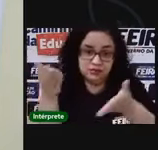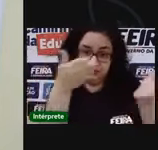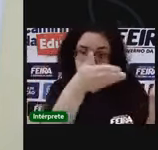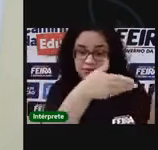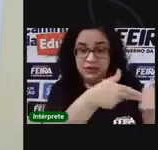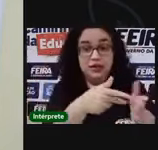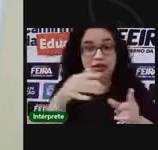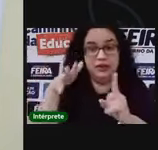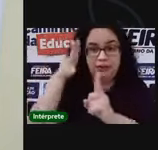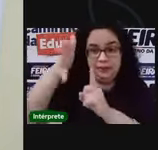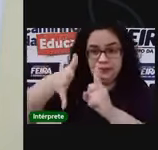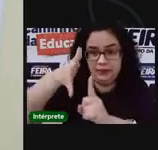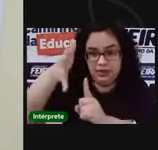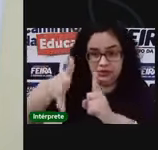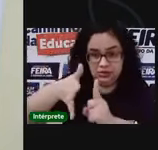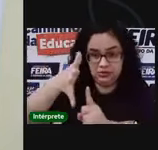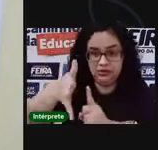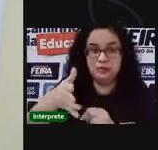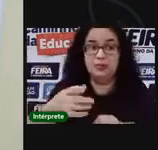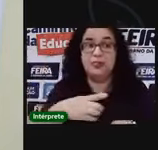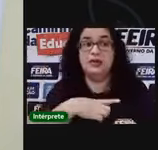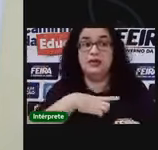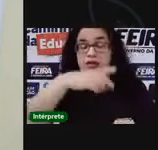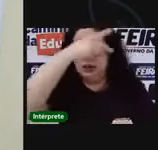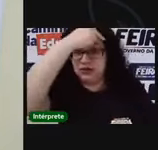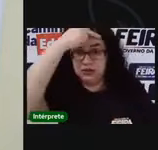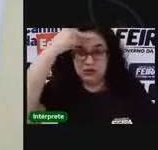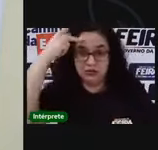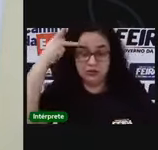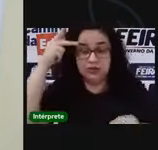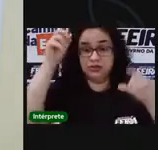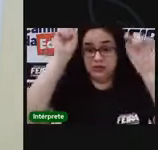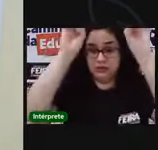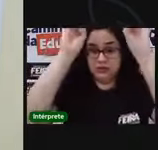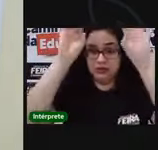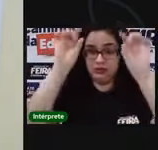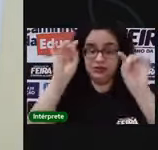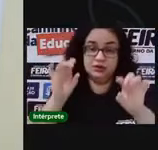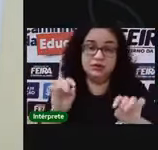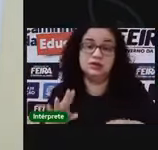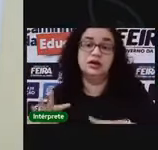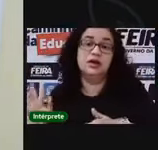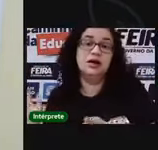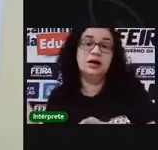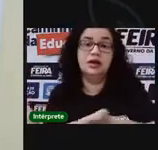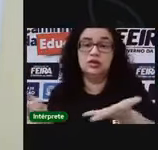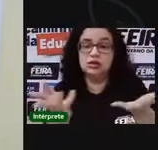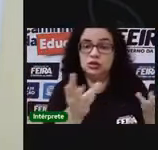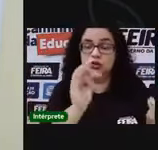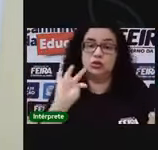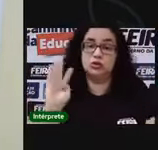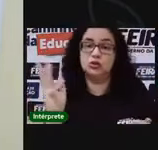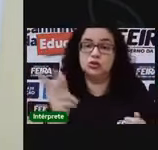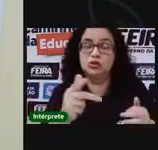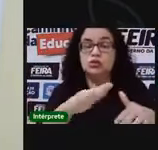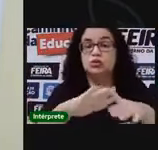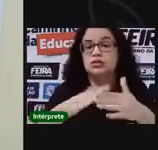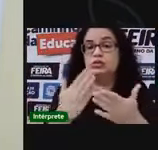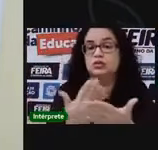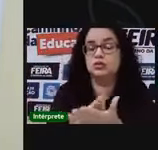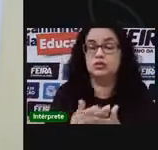conosco. Queremos enviar uma palavra especial a todas as escolas, a todos